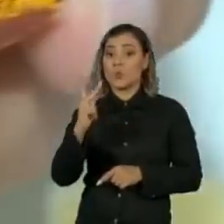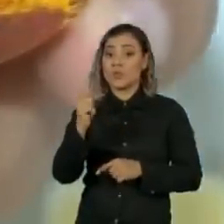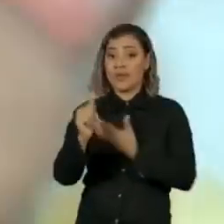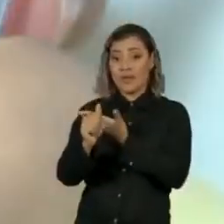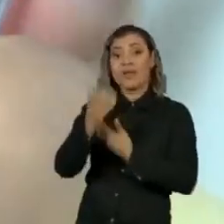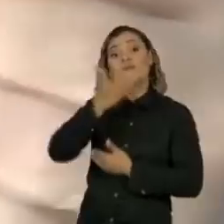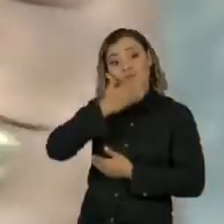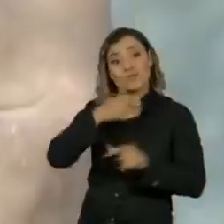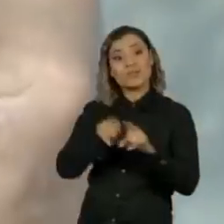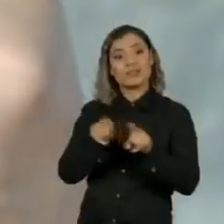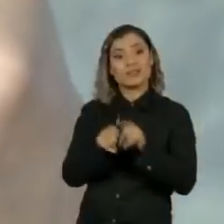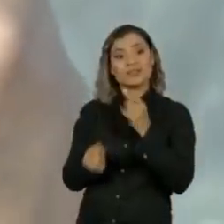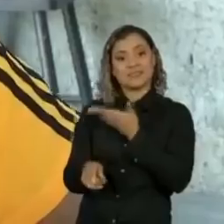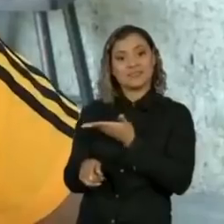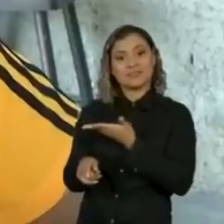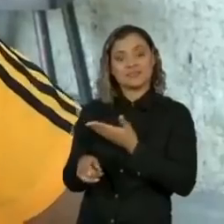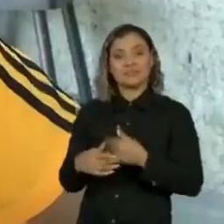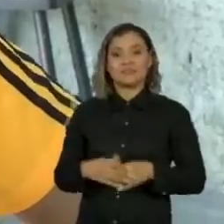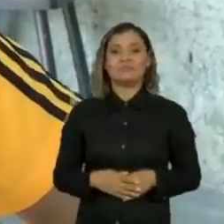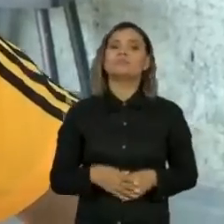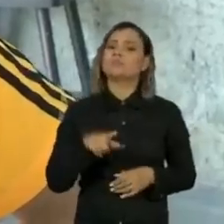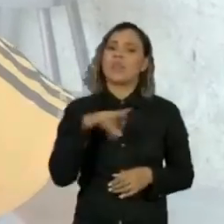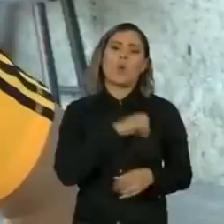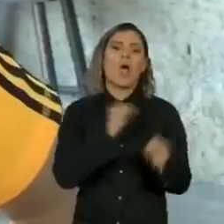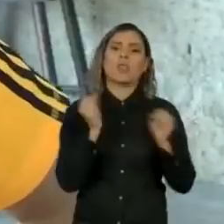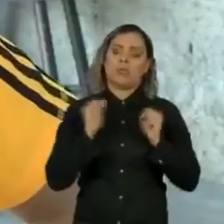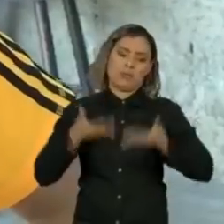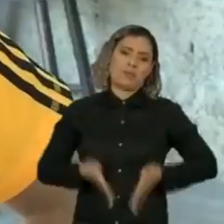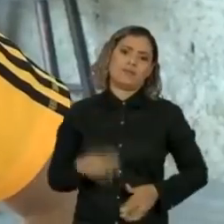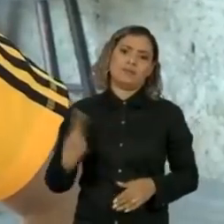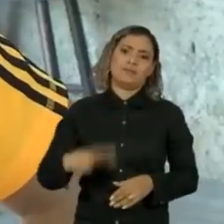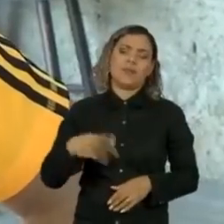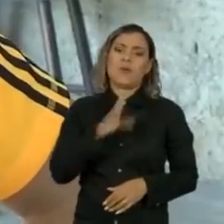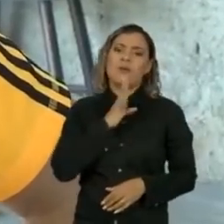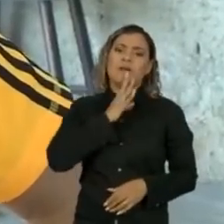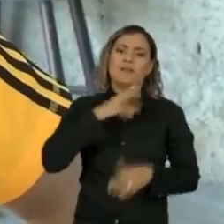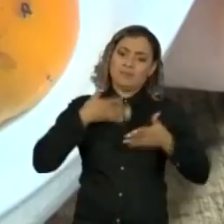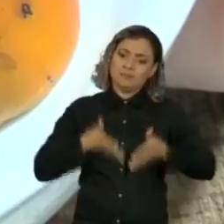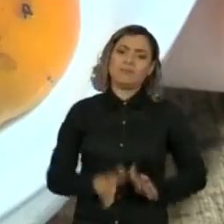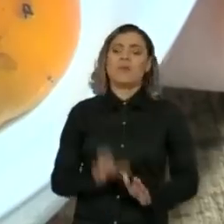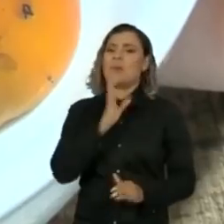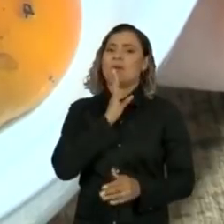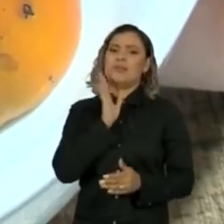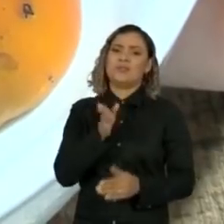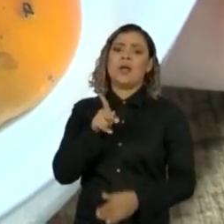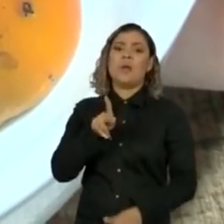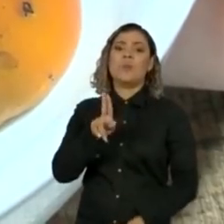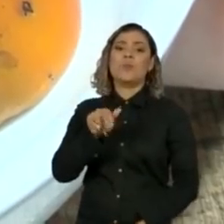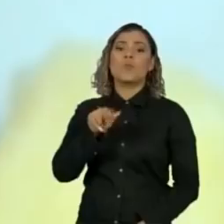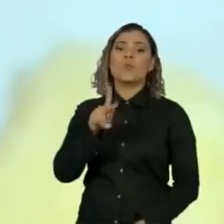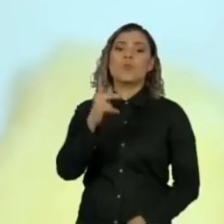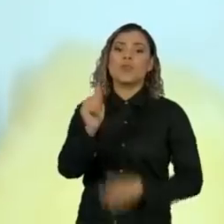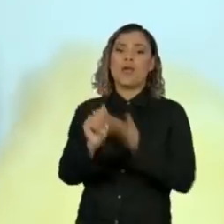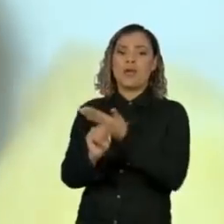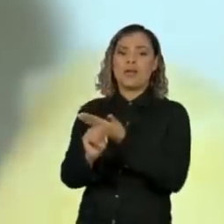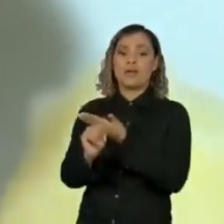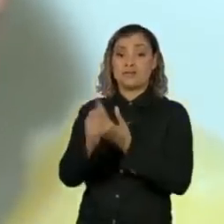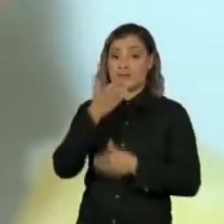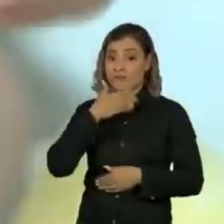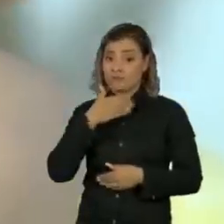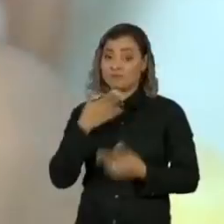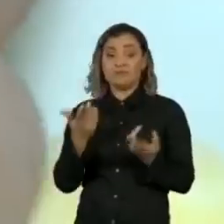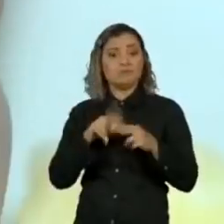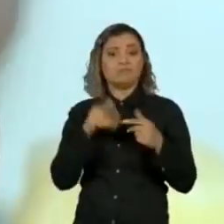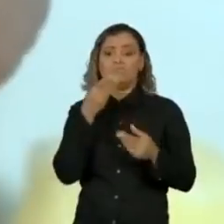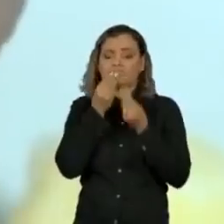faltar no cardápio do Francisco. Eu sou caboclo daqui da região, né? Eu já conheço desde que eu nasci pupunha, né? Então nós comemos desde criancinha. Não perde sabor e